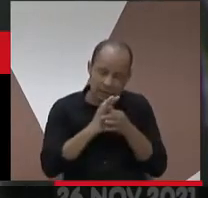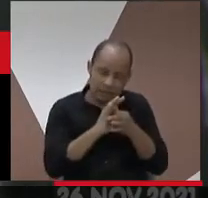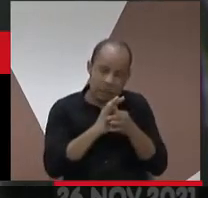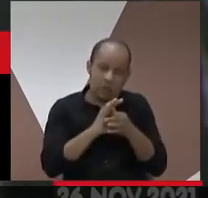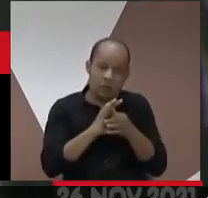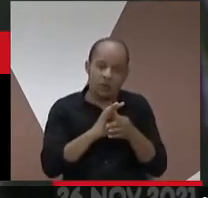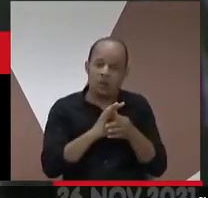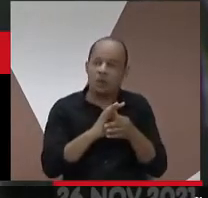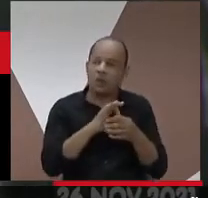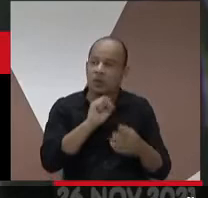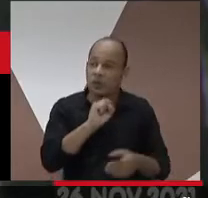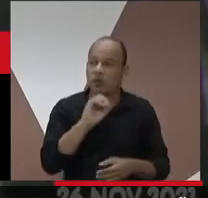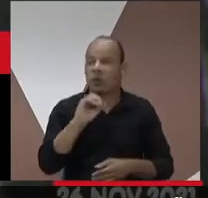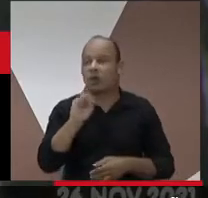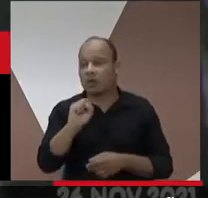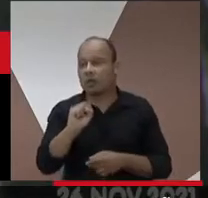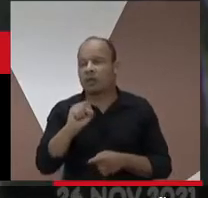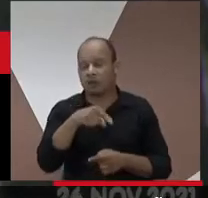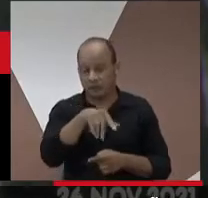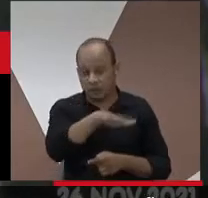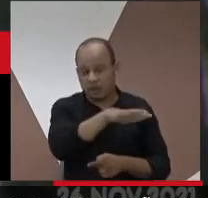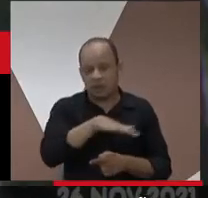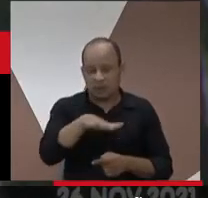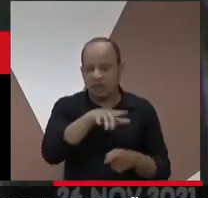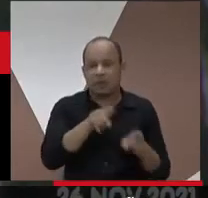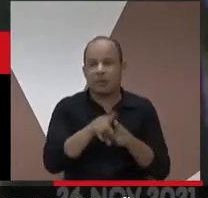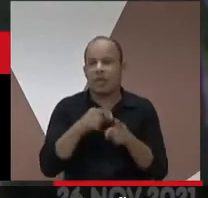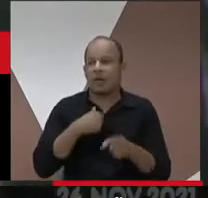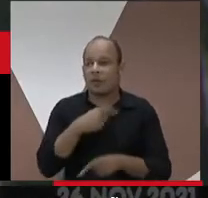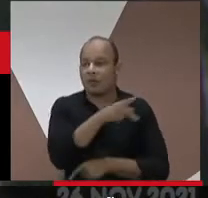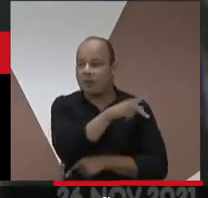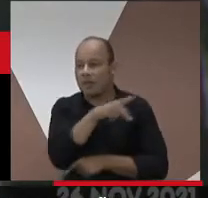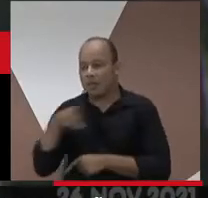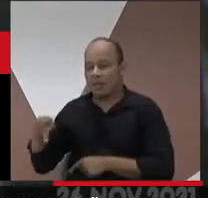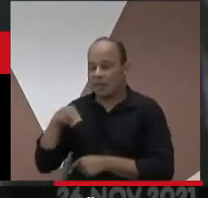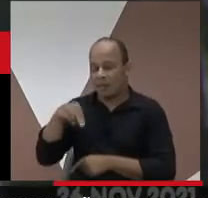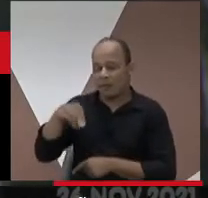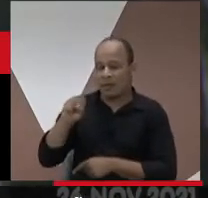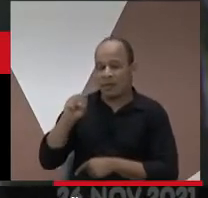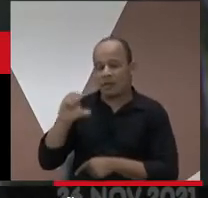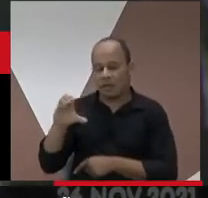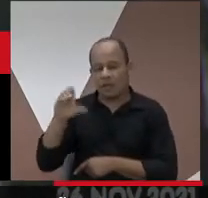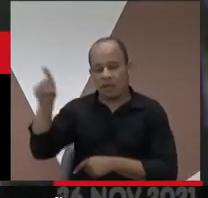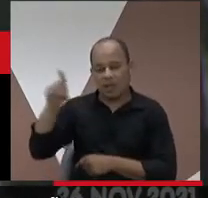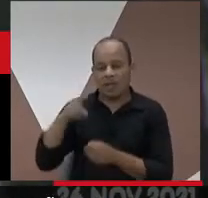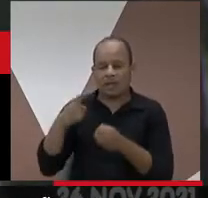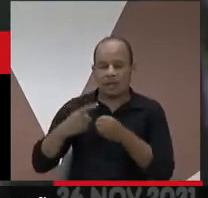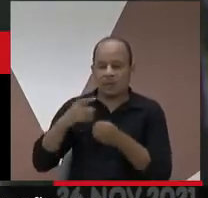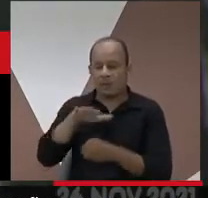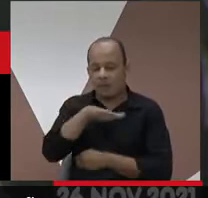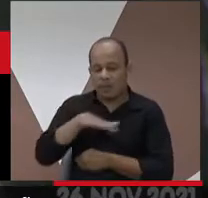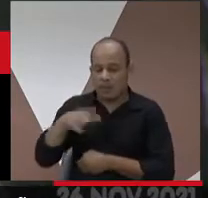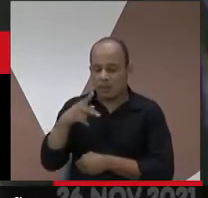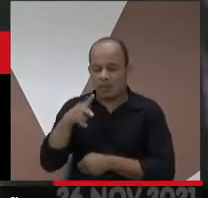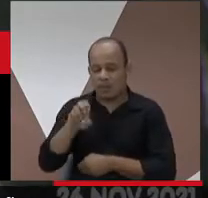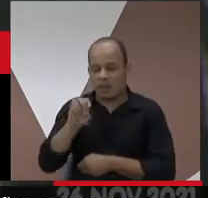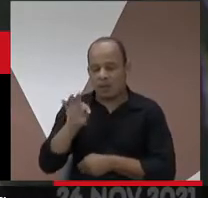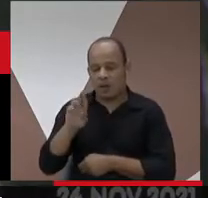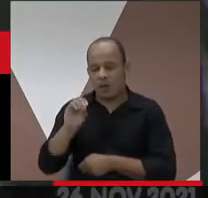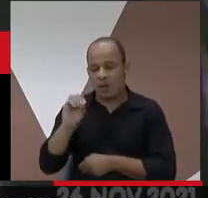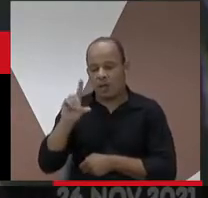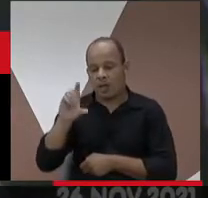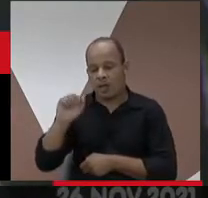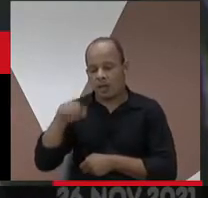da Casa MSSC, que funciona no Petrolândia. Eu moro e trabalho na Regional